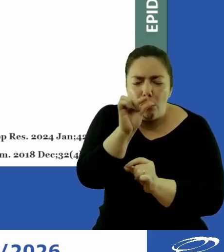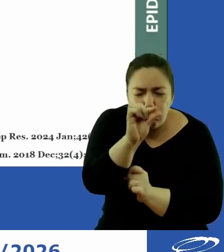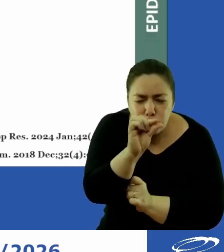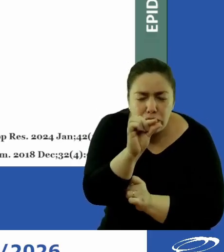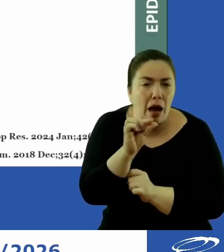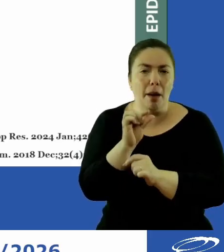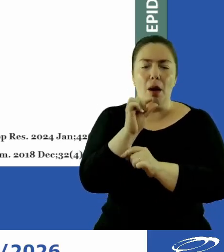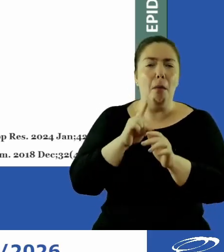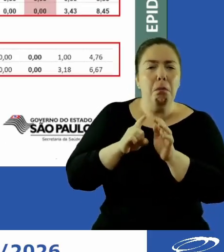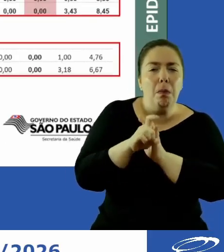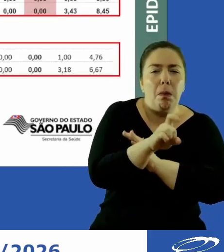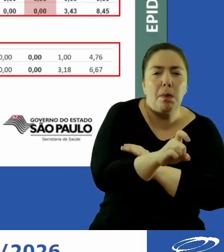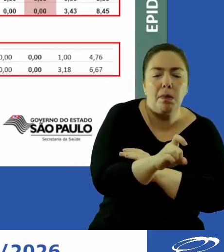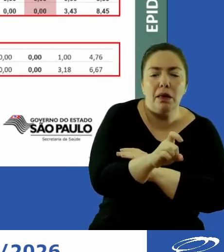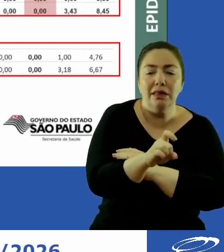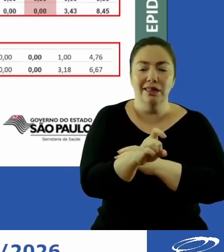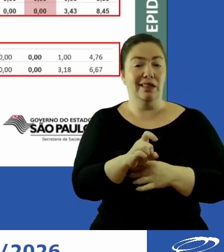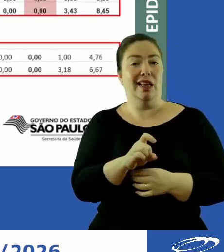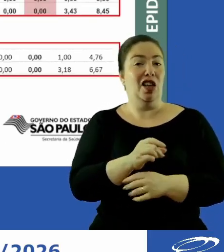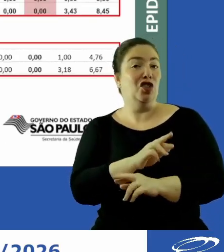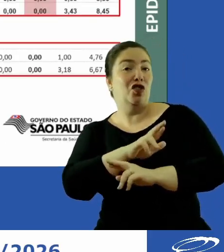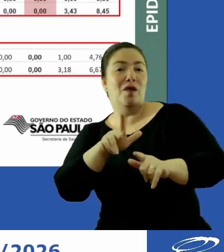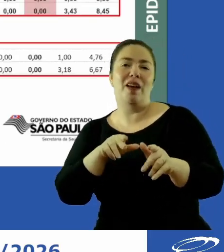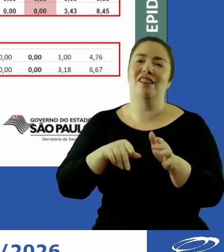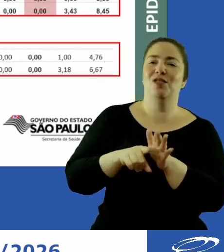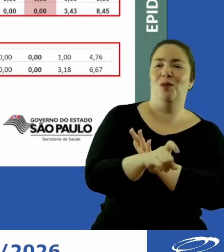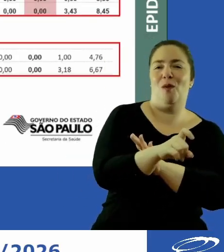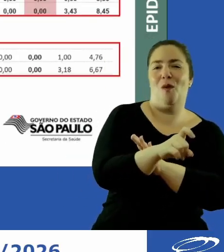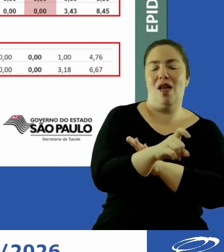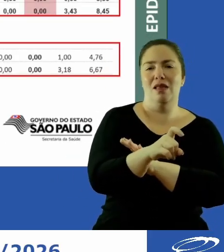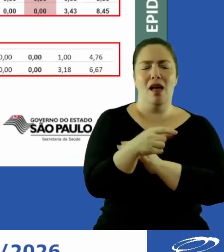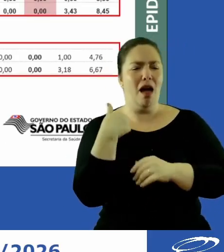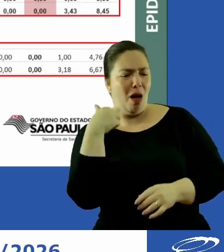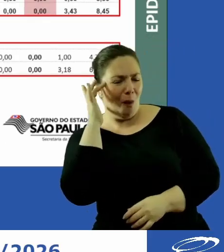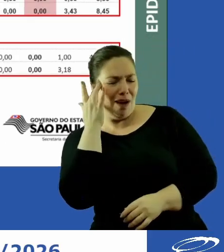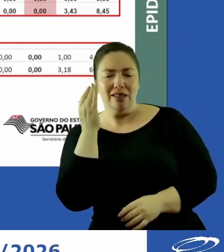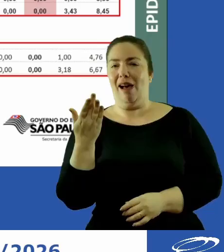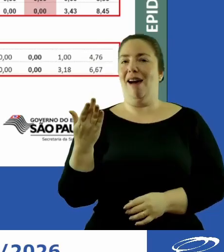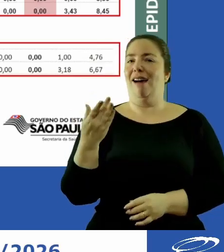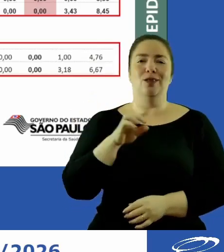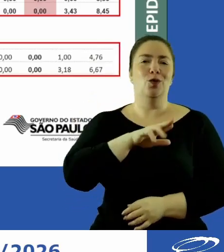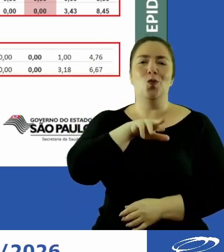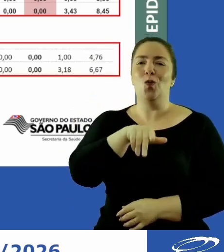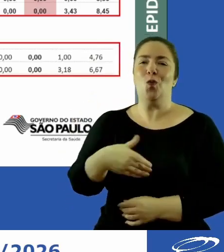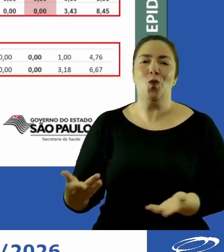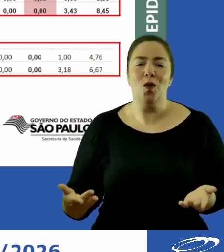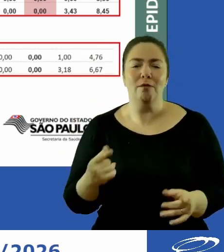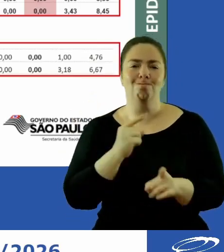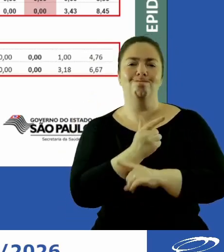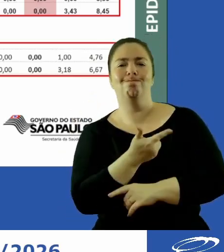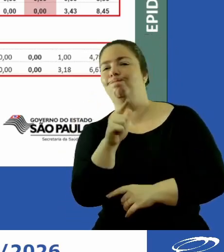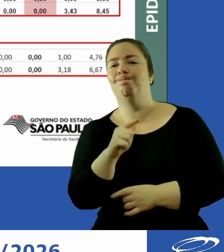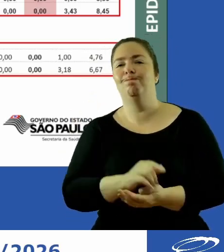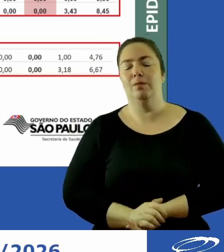não Staphylococcus aureus. Incrível, Staphylococcus epidermidis fazendo pus. Bom, no estado de São Paulo existe uma